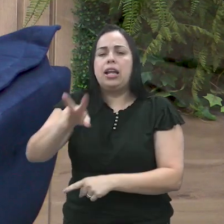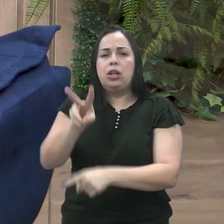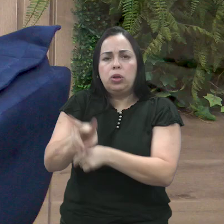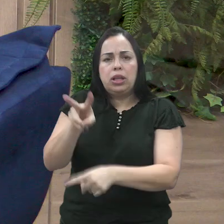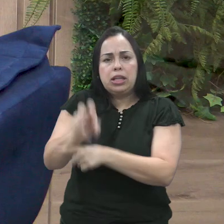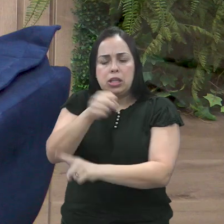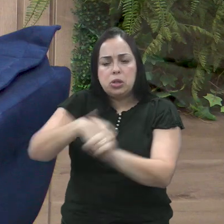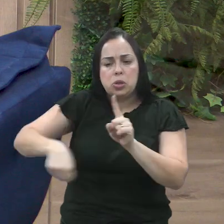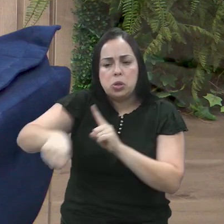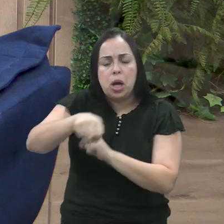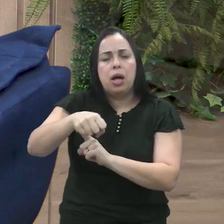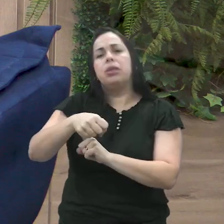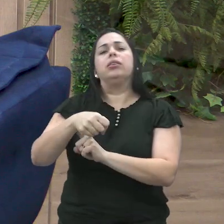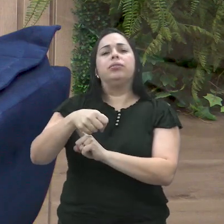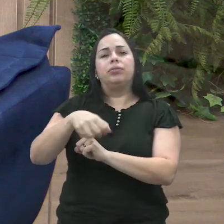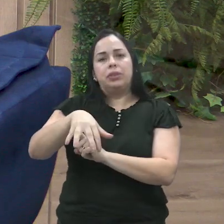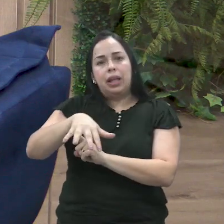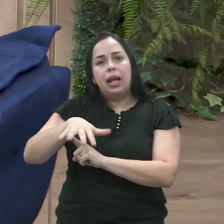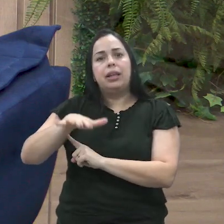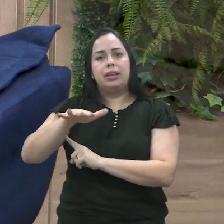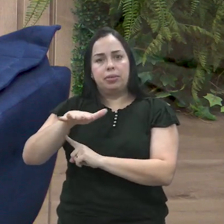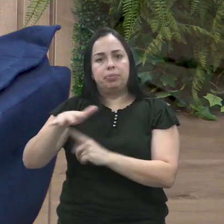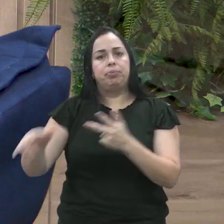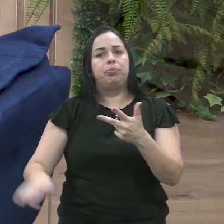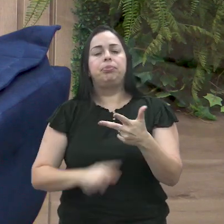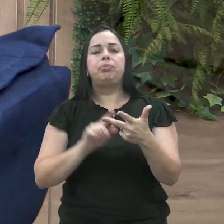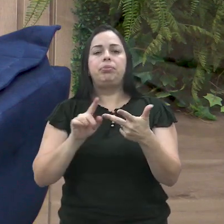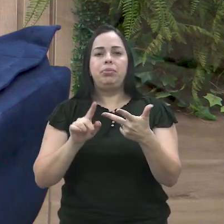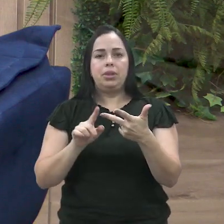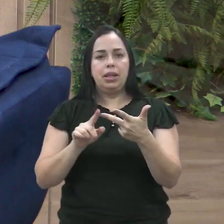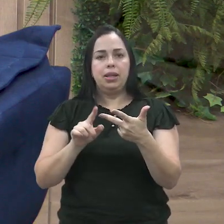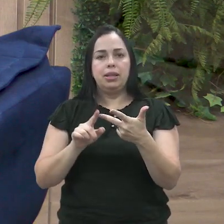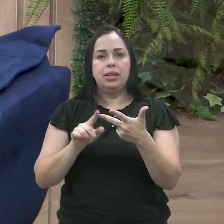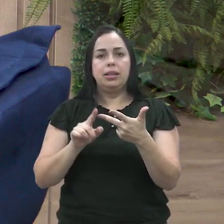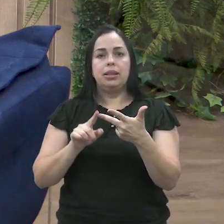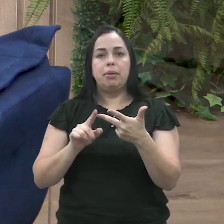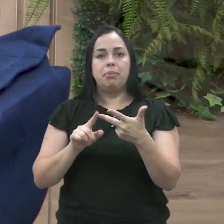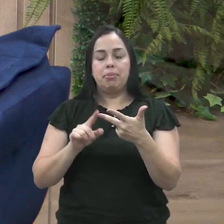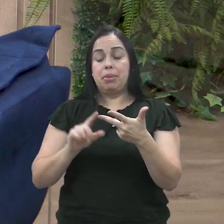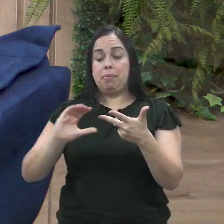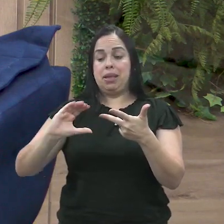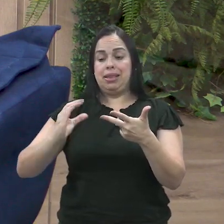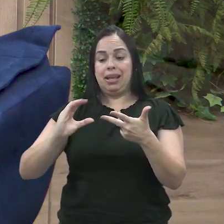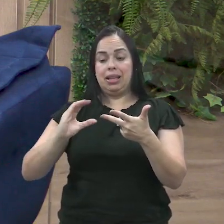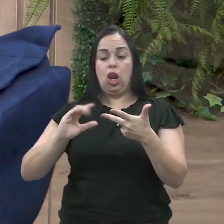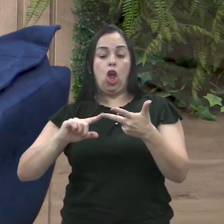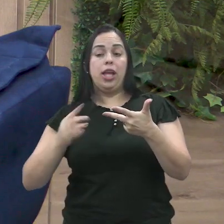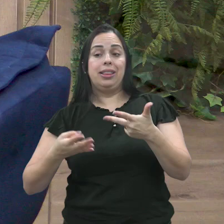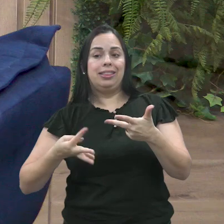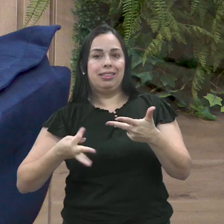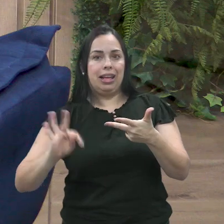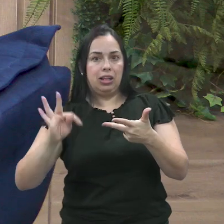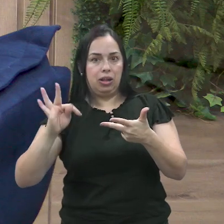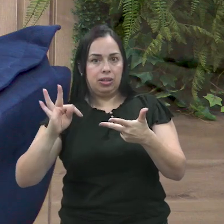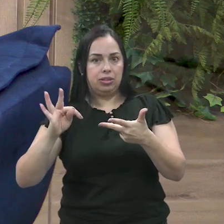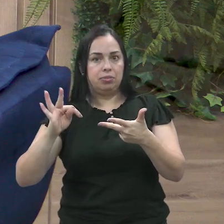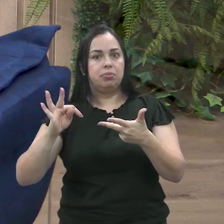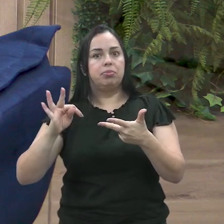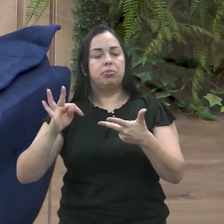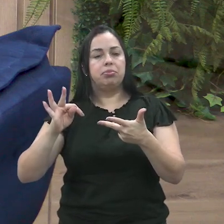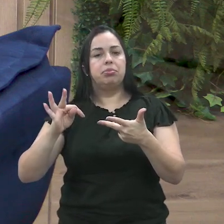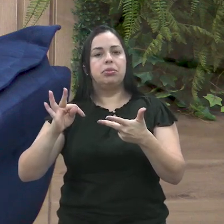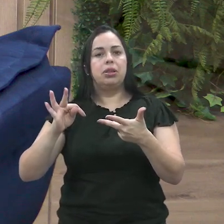assistência social e desenvolvimento social do município como um todo, e também de ciência, tecnologia e inovação. Teve